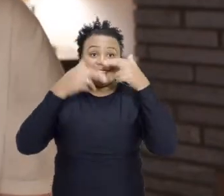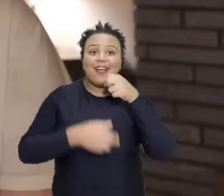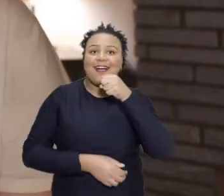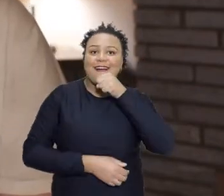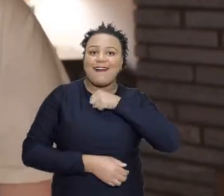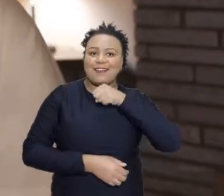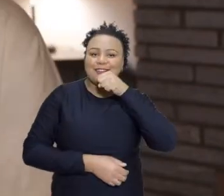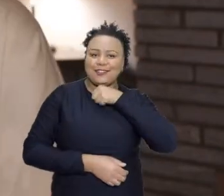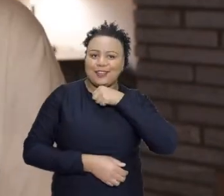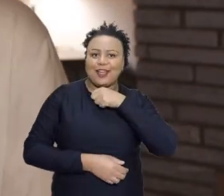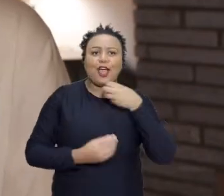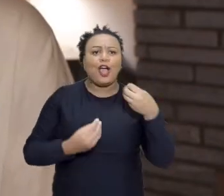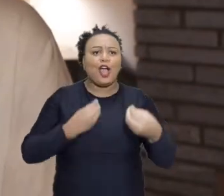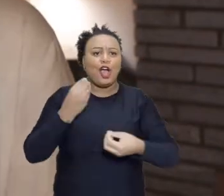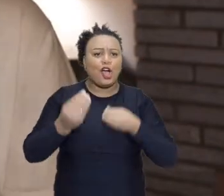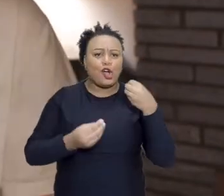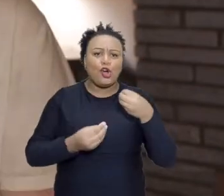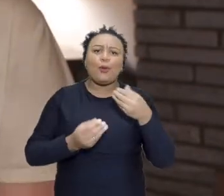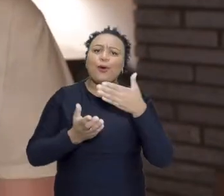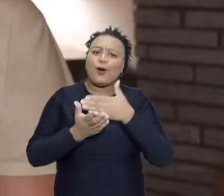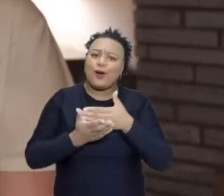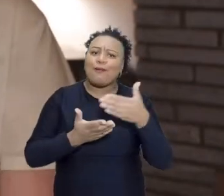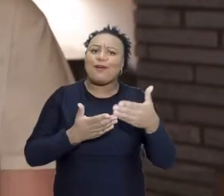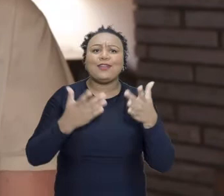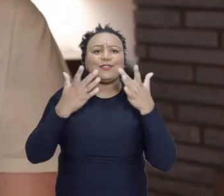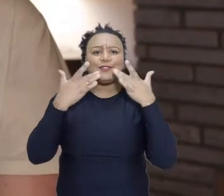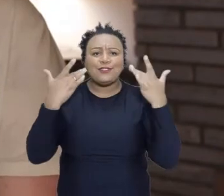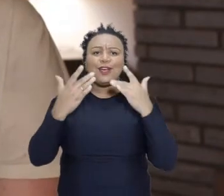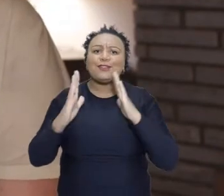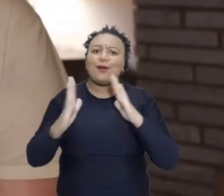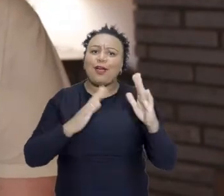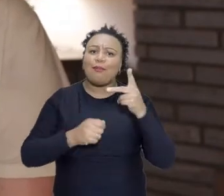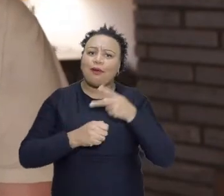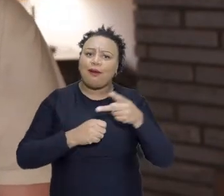Como que começa o teatro dentro da Grécia Antiga?